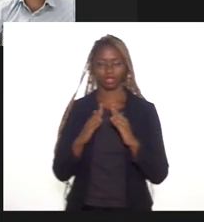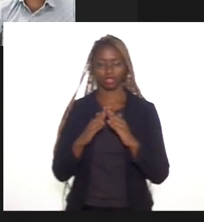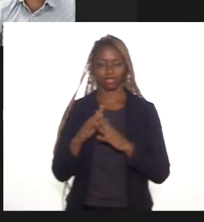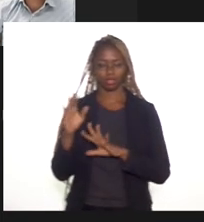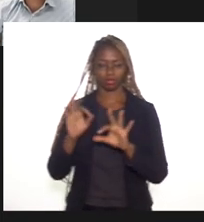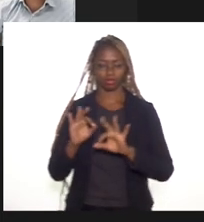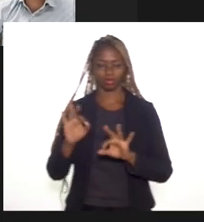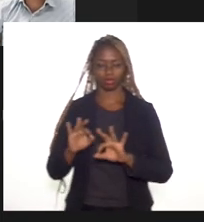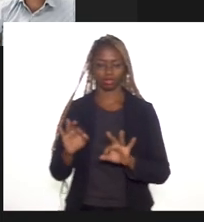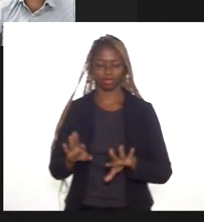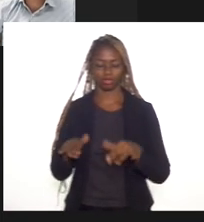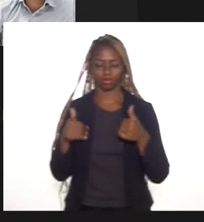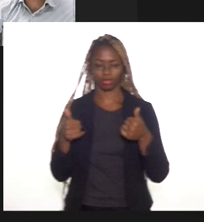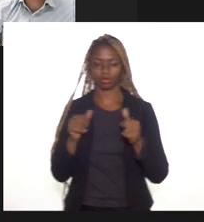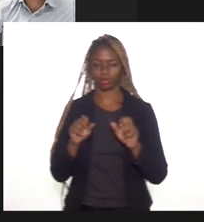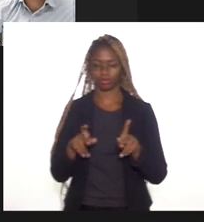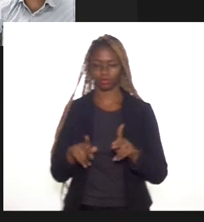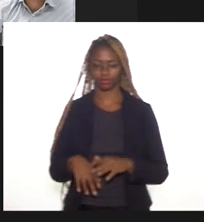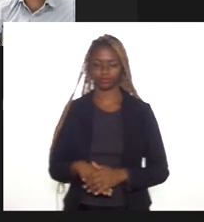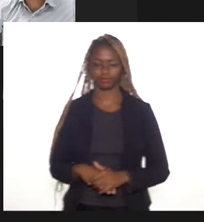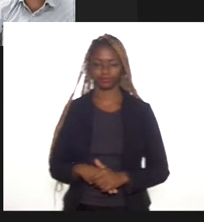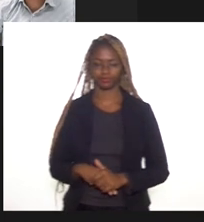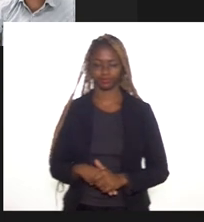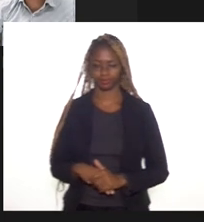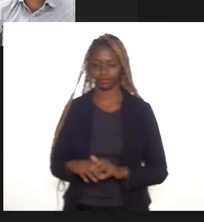organizar aqui. Ok.